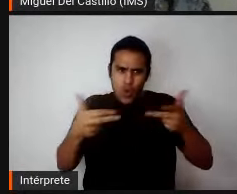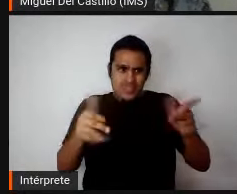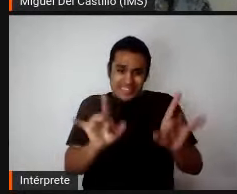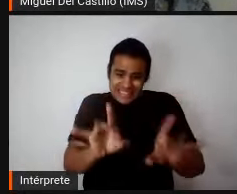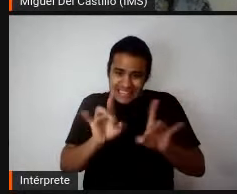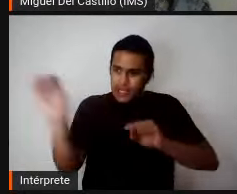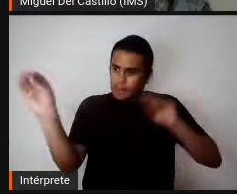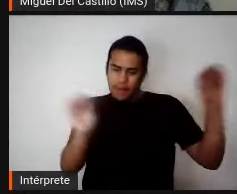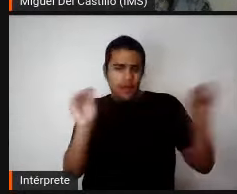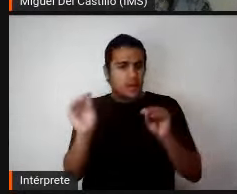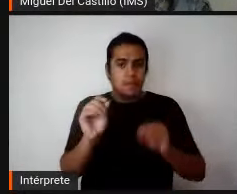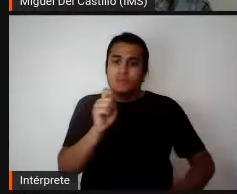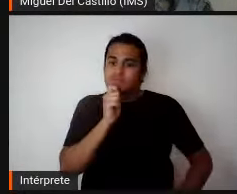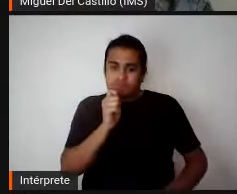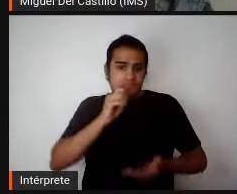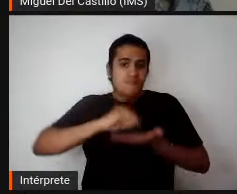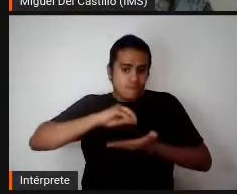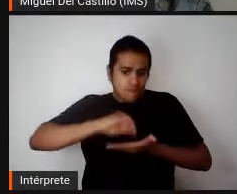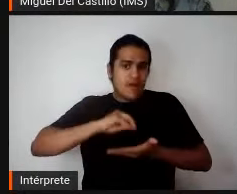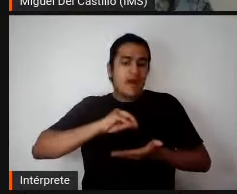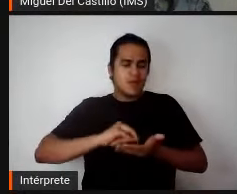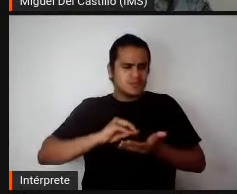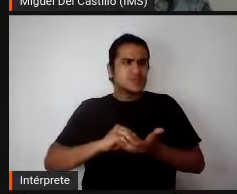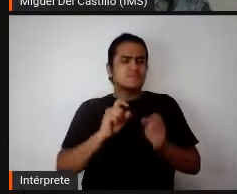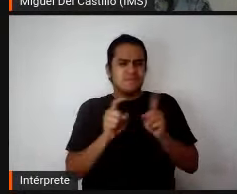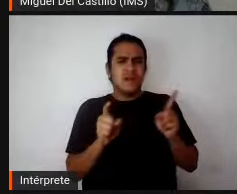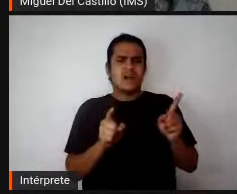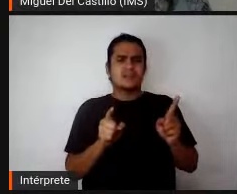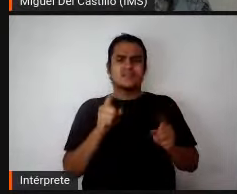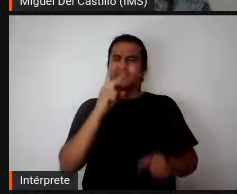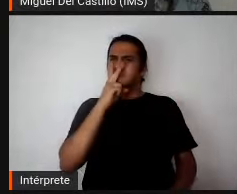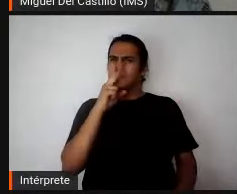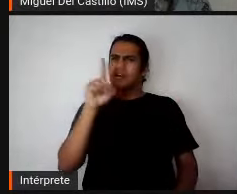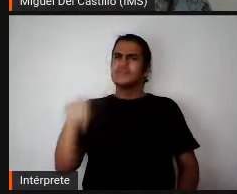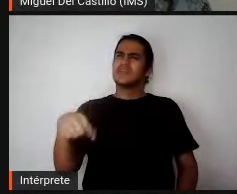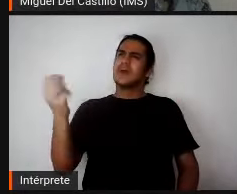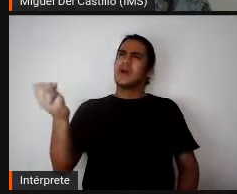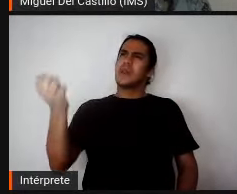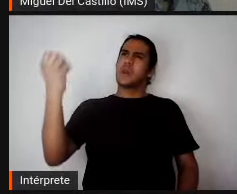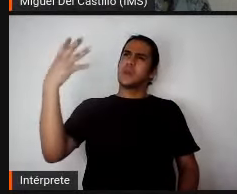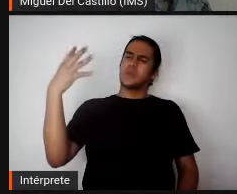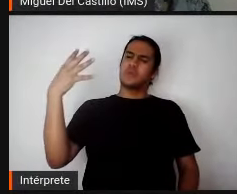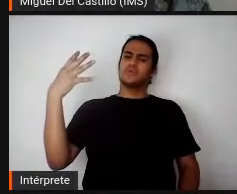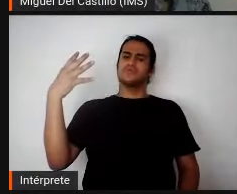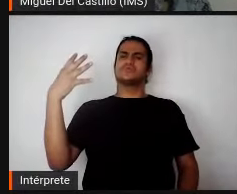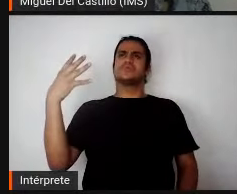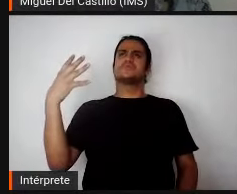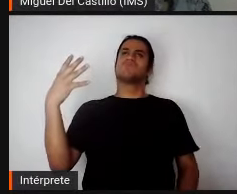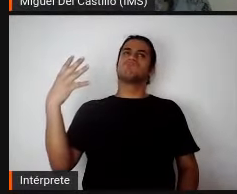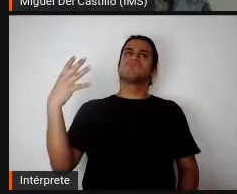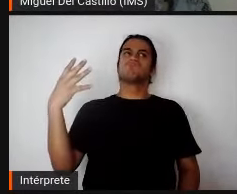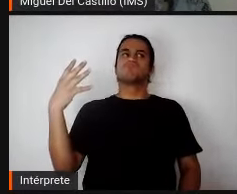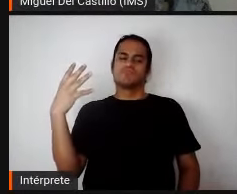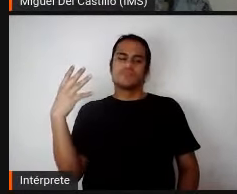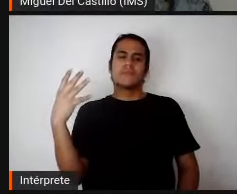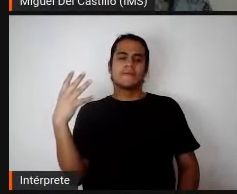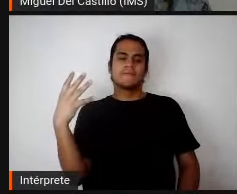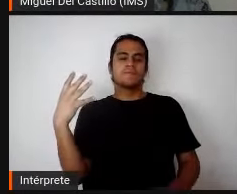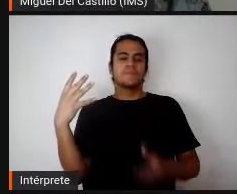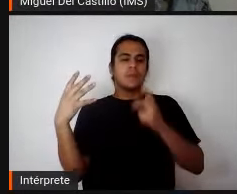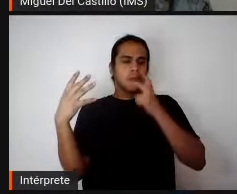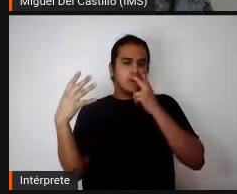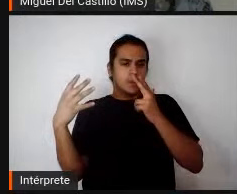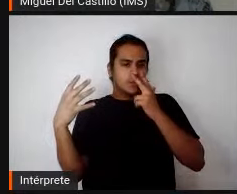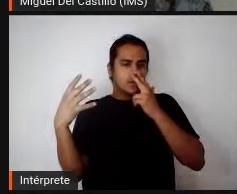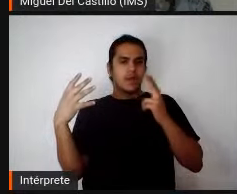também, eu acho que a luz foi uma coisa que veio de